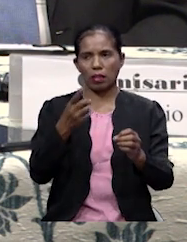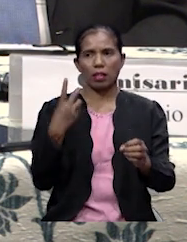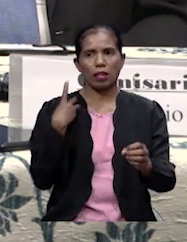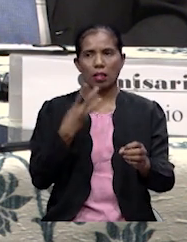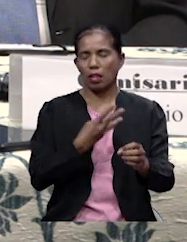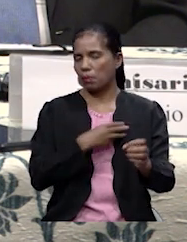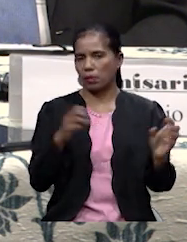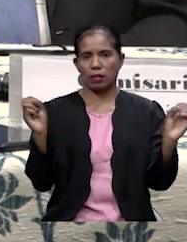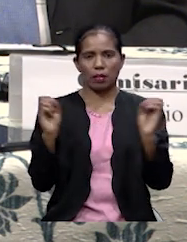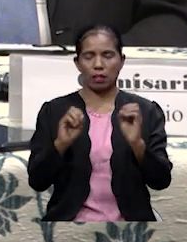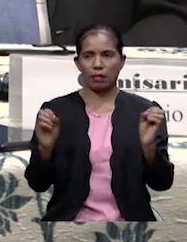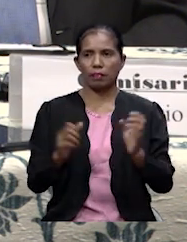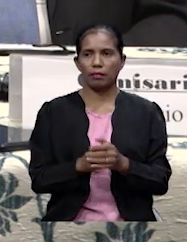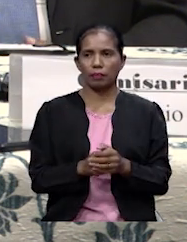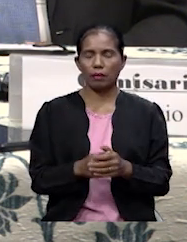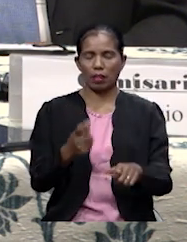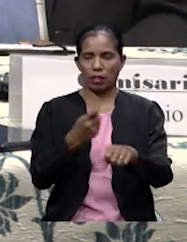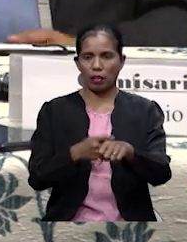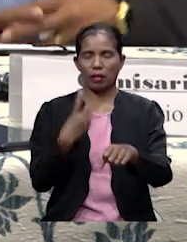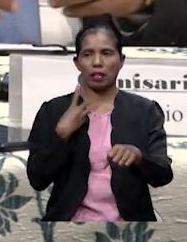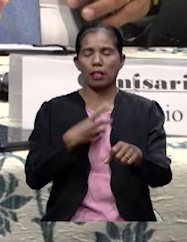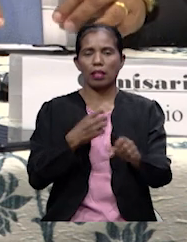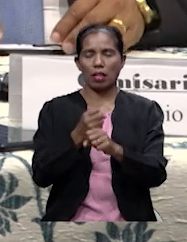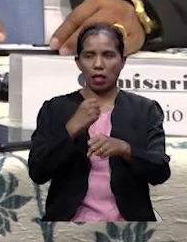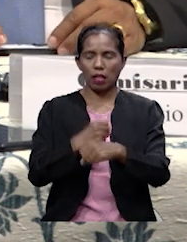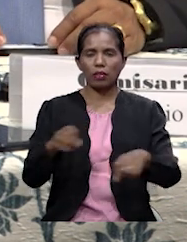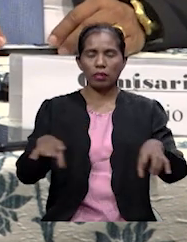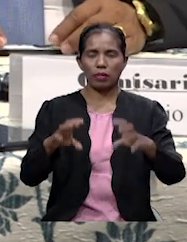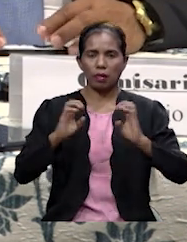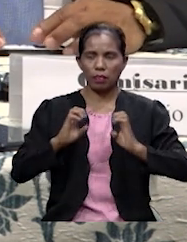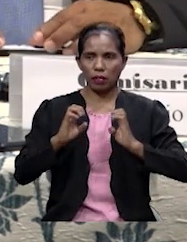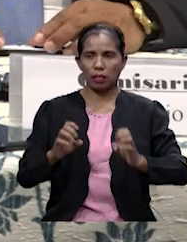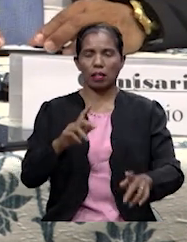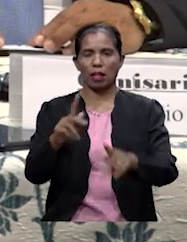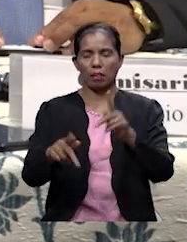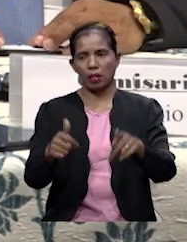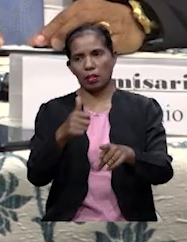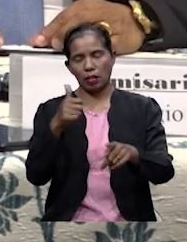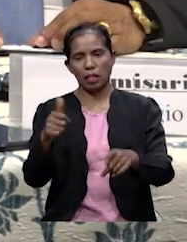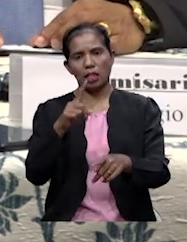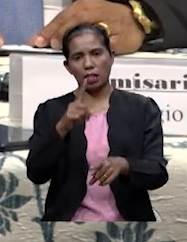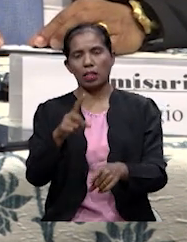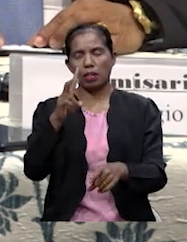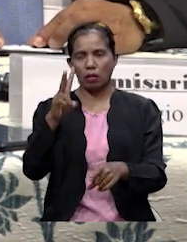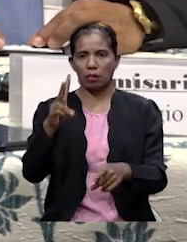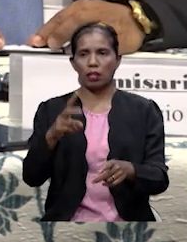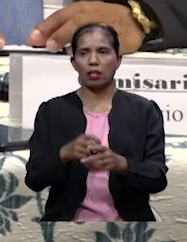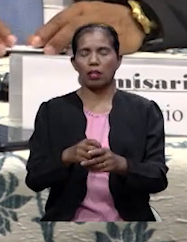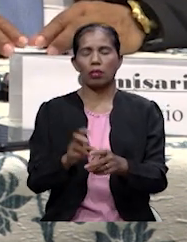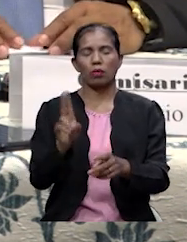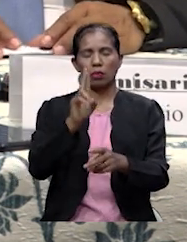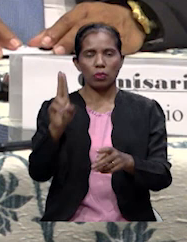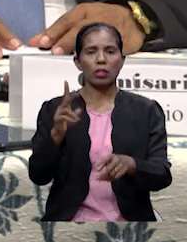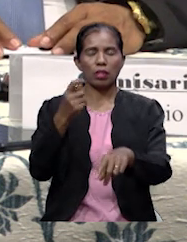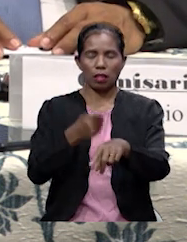ia. E a tempo nebem ita halo serviço emergência. Ihe ema balo, ihe ema ida rua nebem aproveita